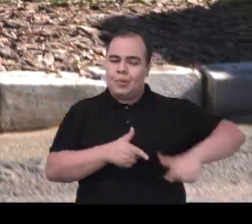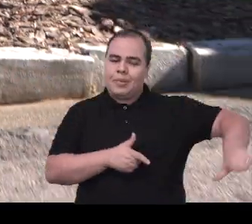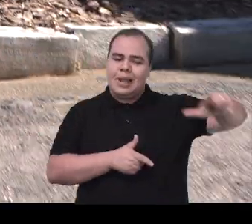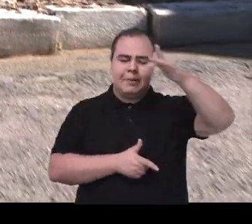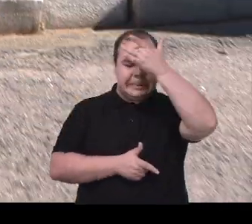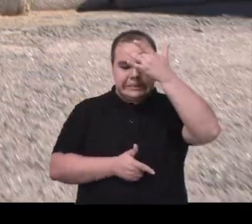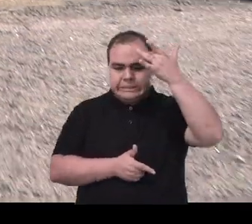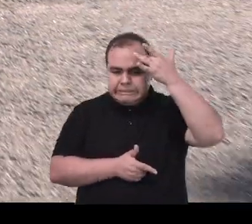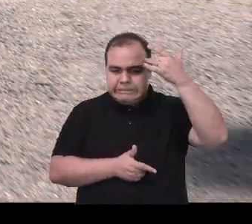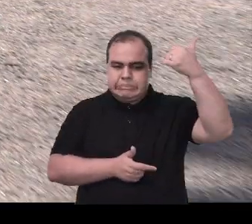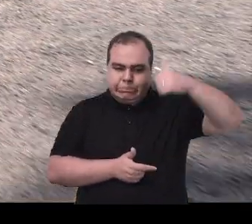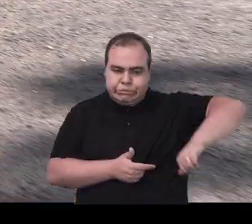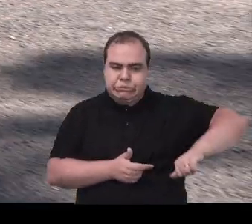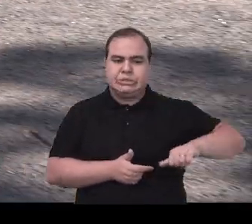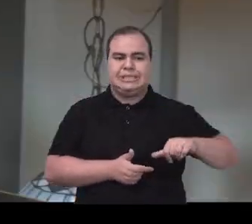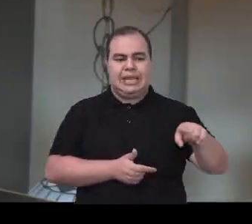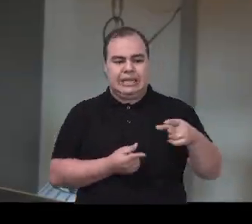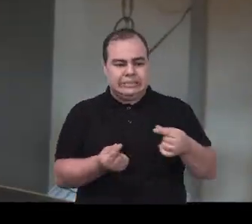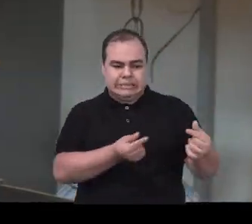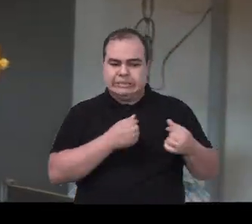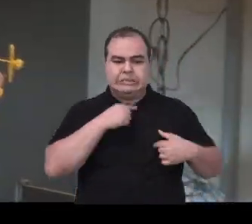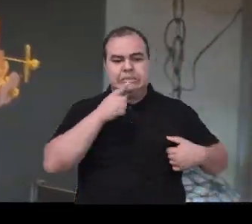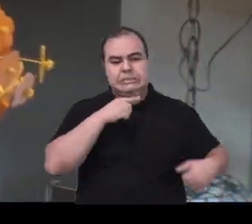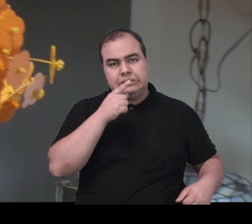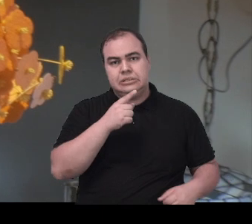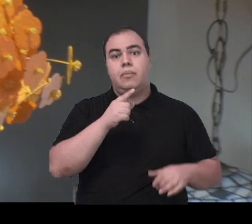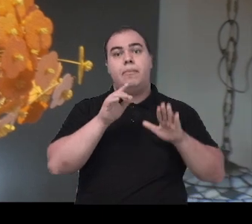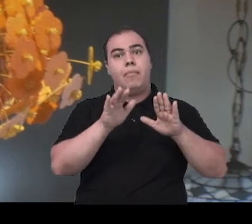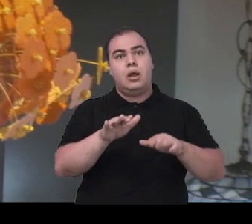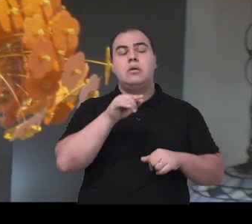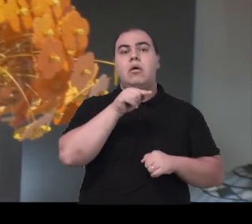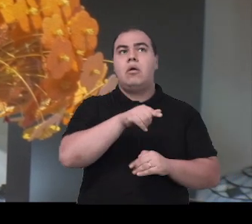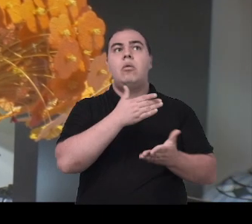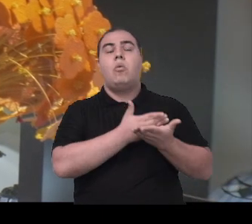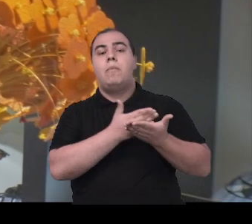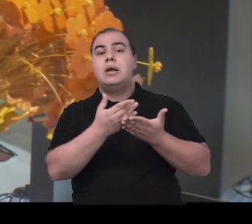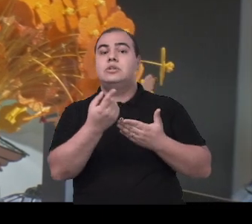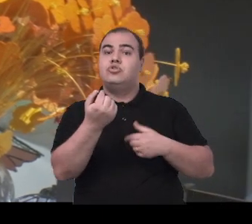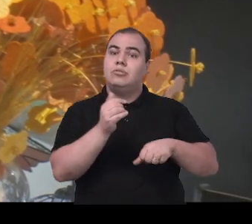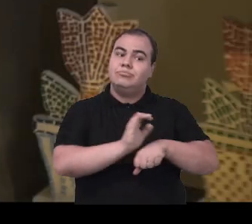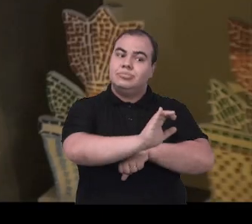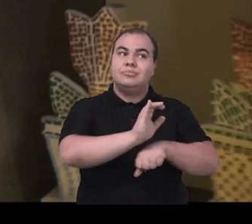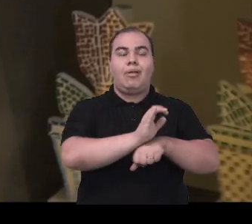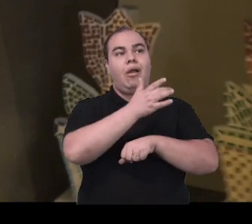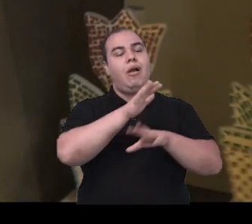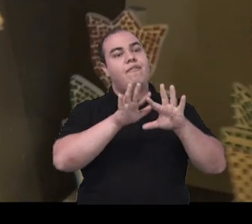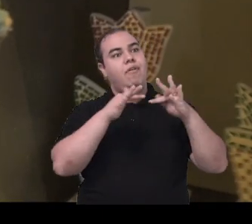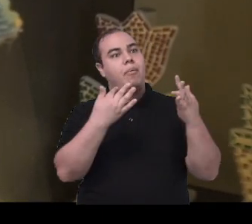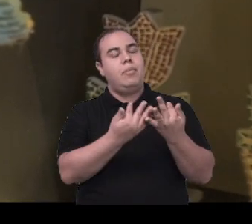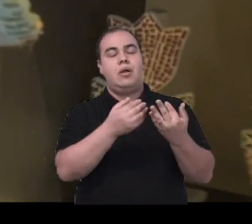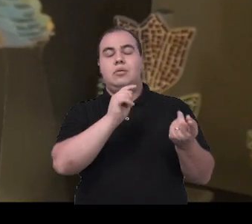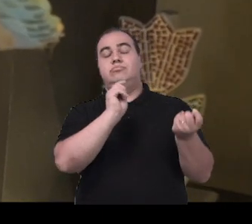mental e ela não é economicamente ativa, a família recebe de um jeito. Quando esse usuário ele começa a levar dinheiro para